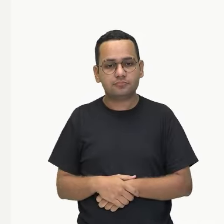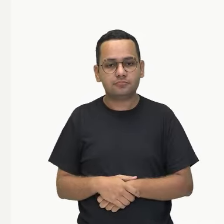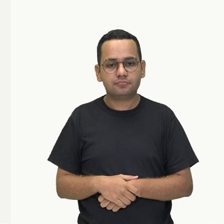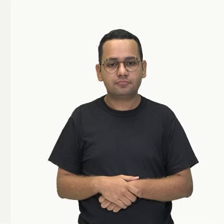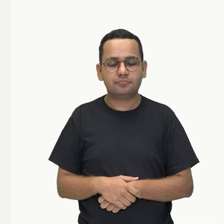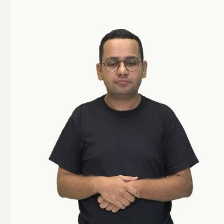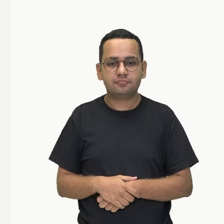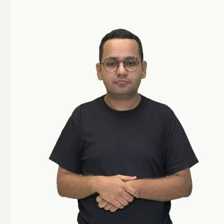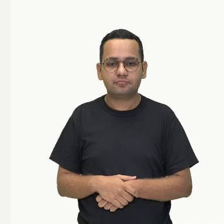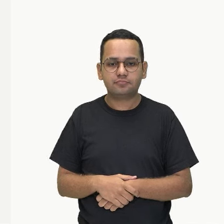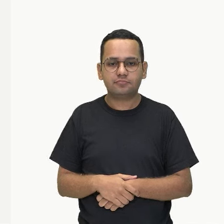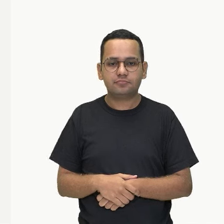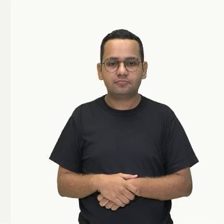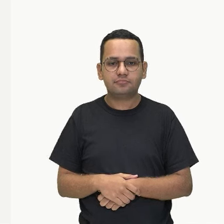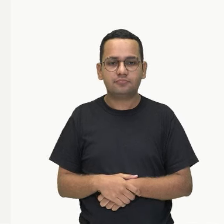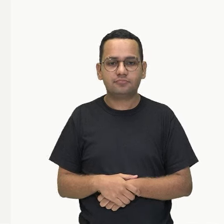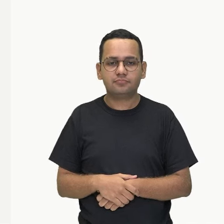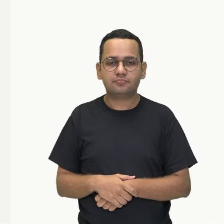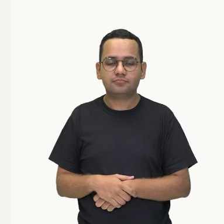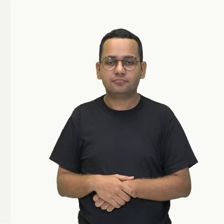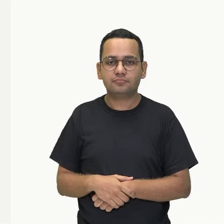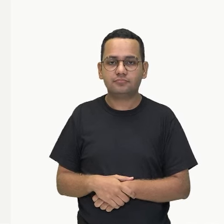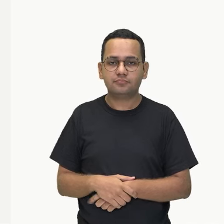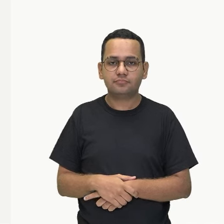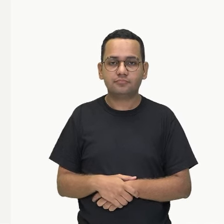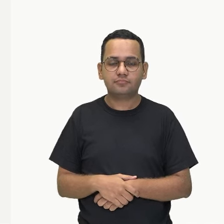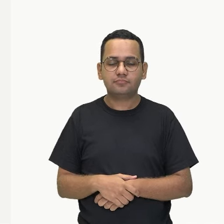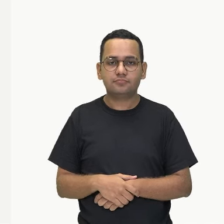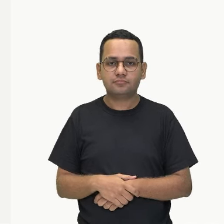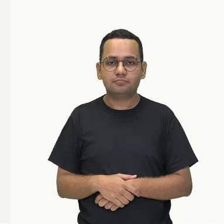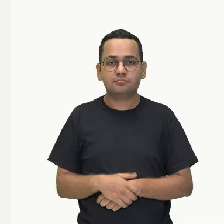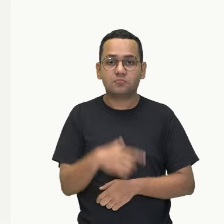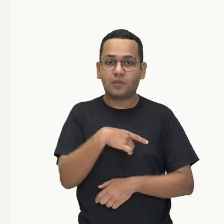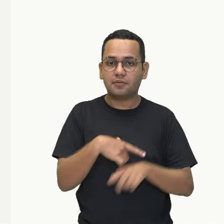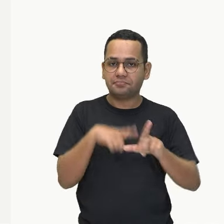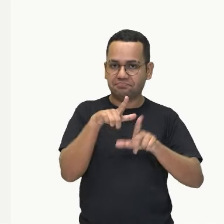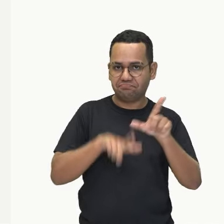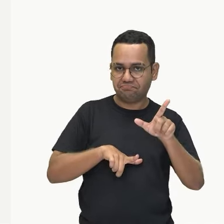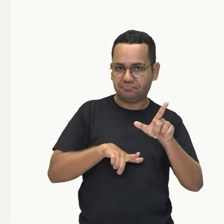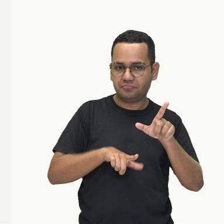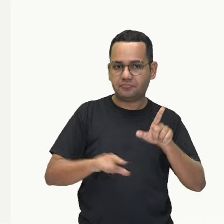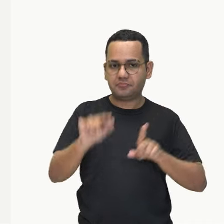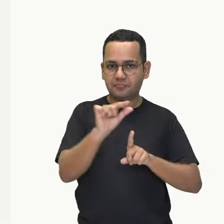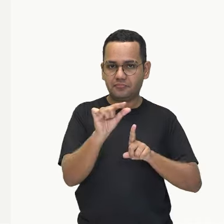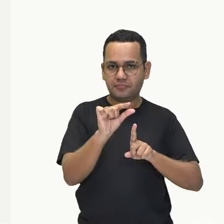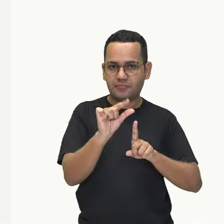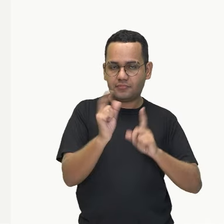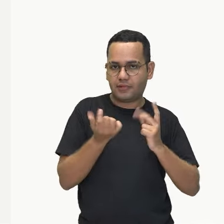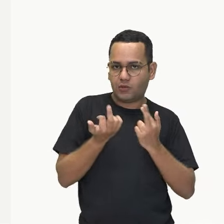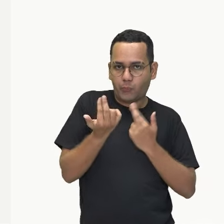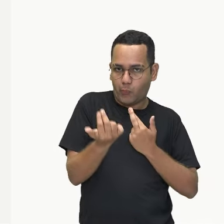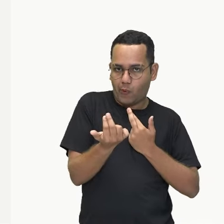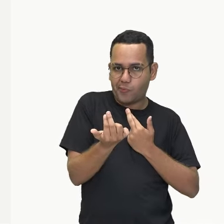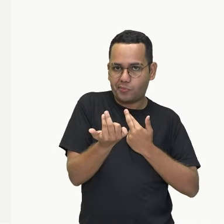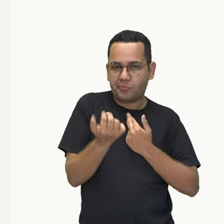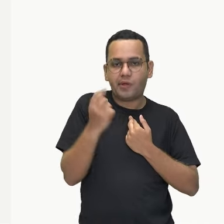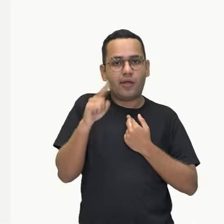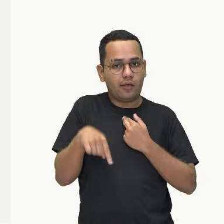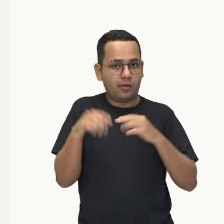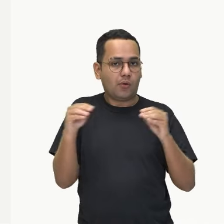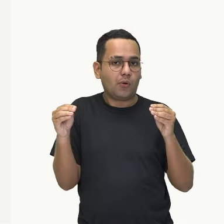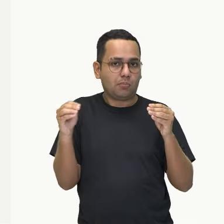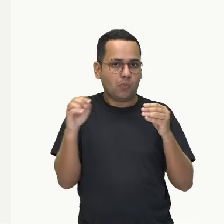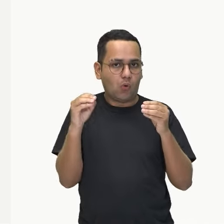bom? Então, eles possuem a mesma variável e possuem o mesmo expoente. Então, eles são